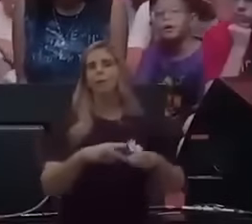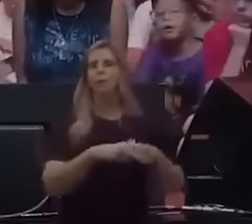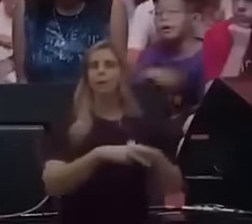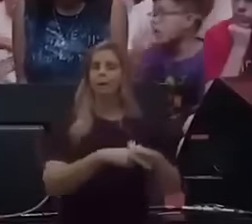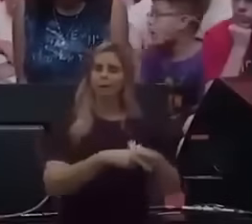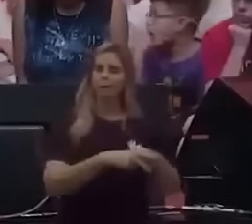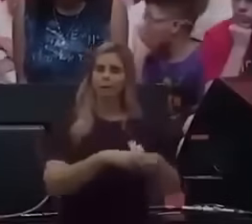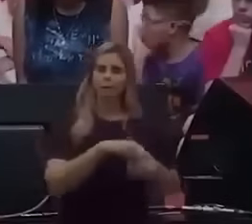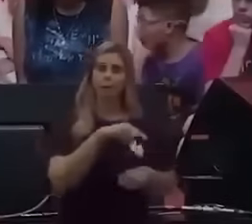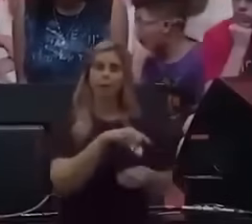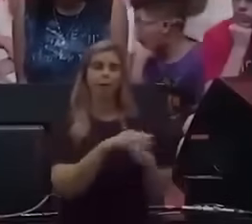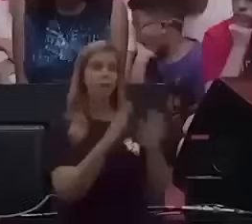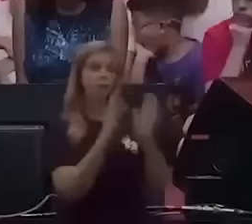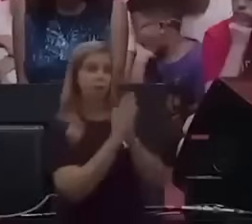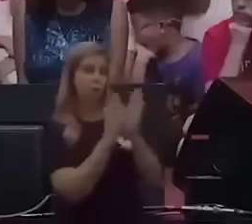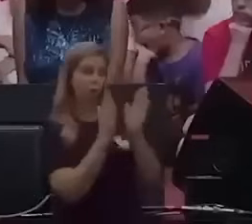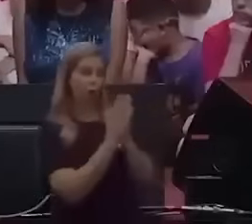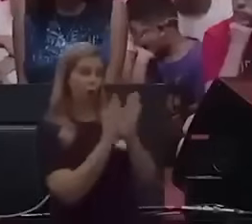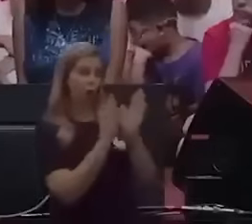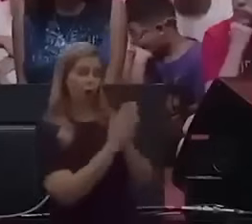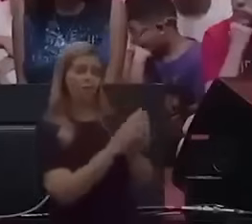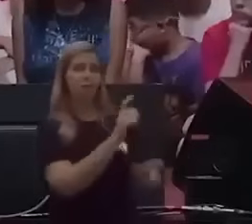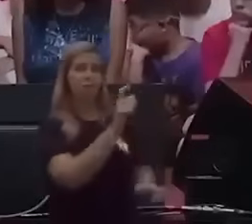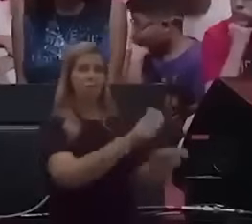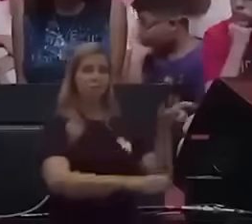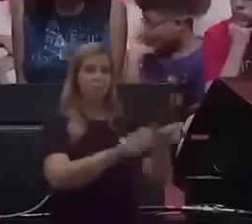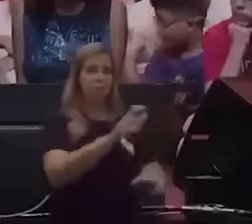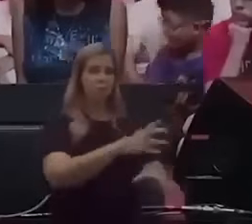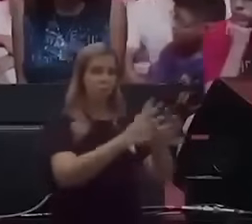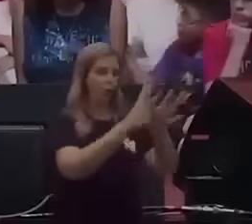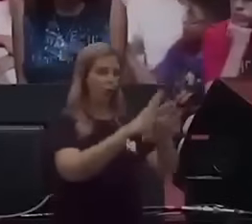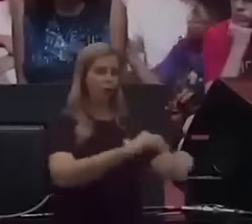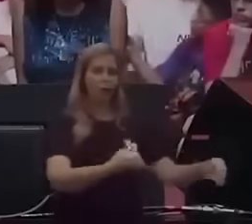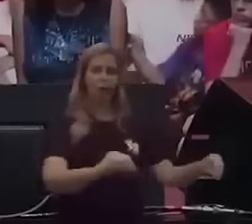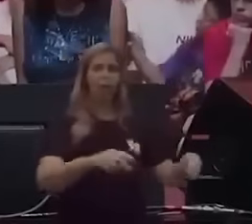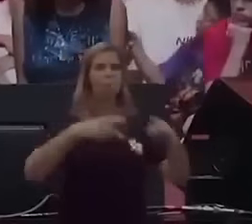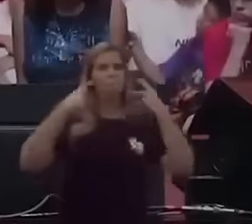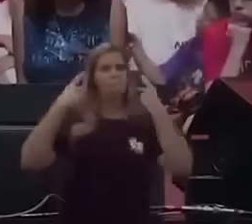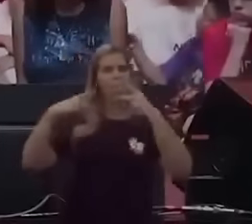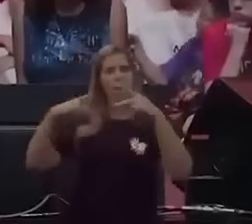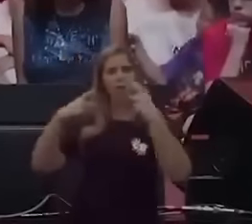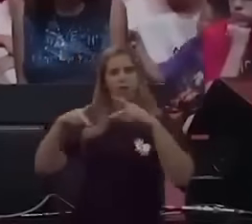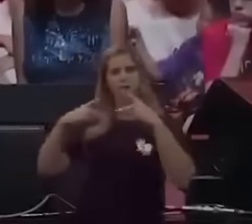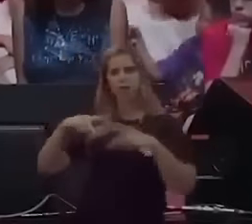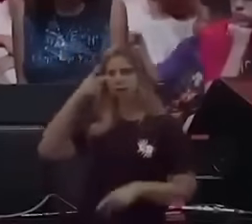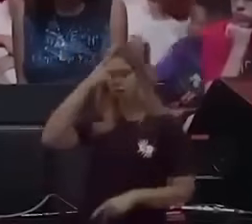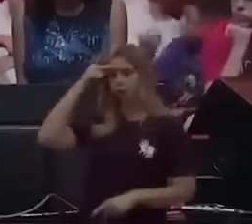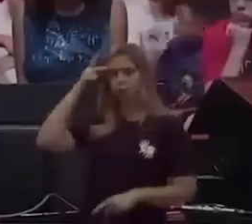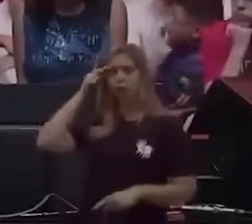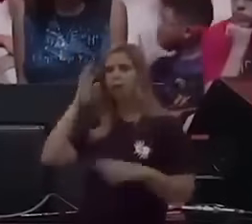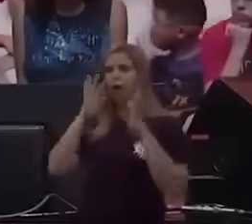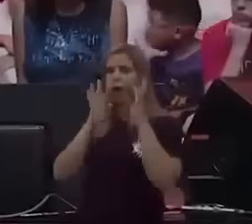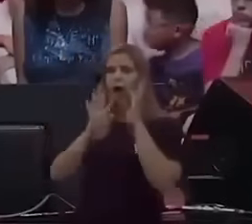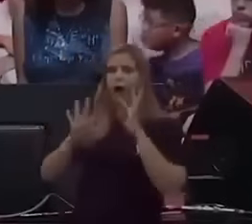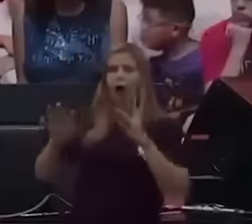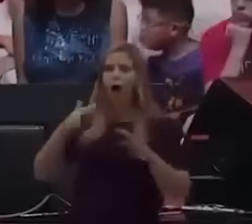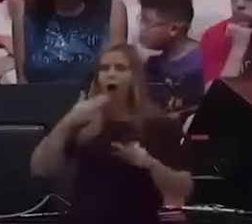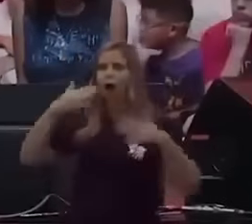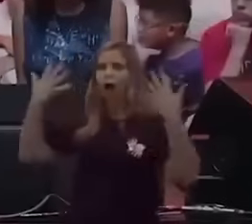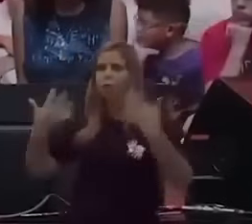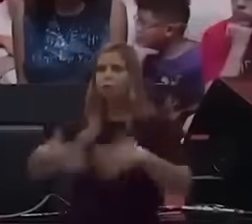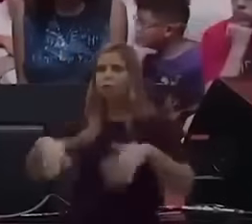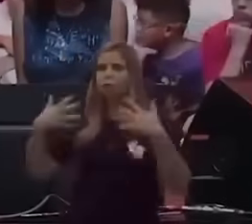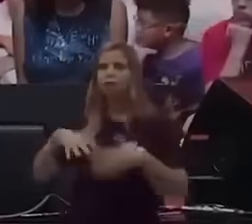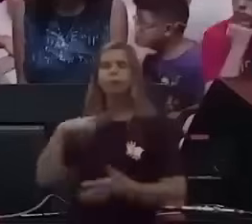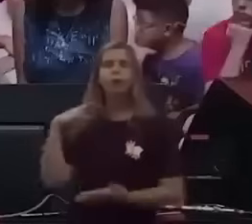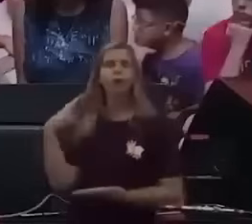Que pregava e os corações se derretiam? quem é este homem que foi o grande líder